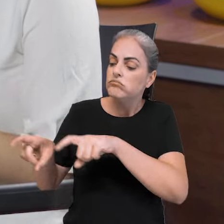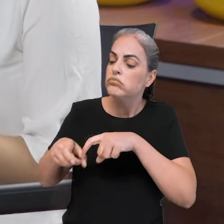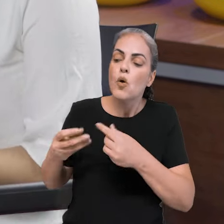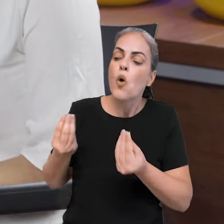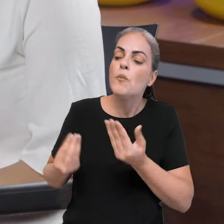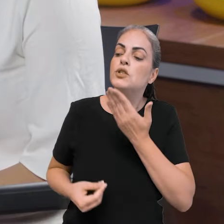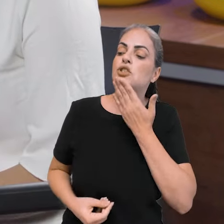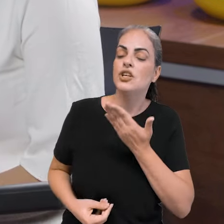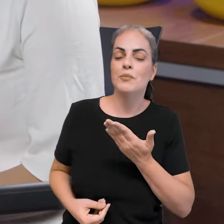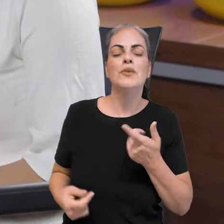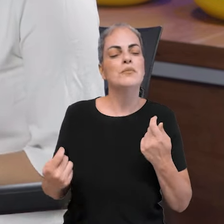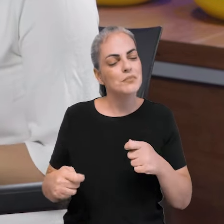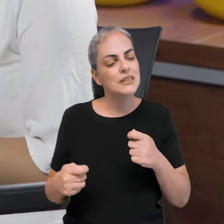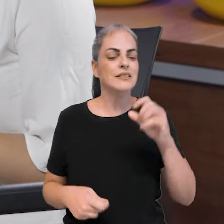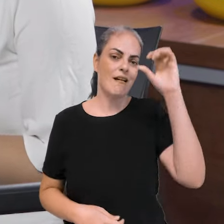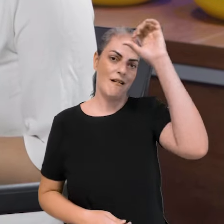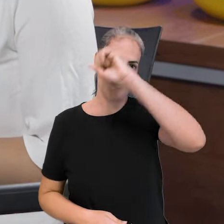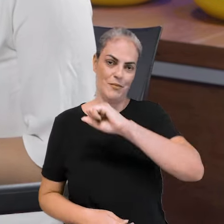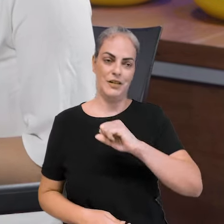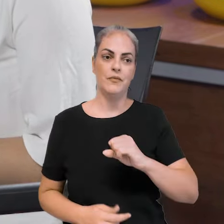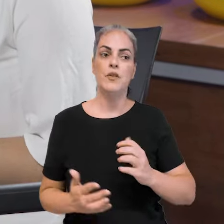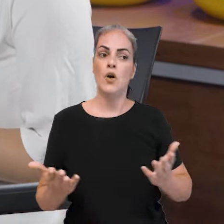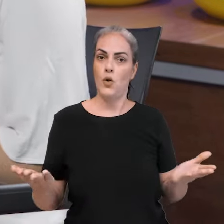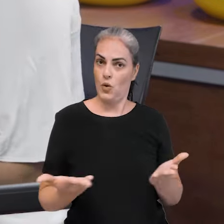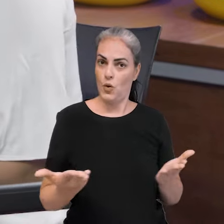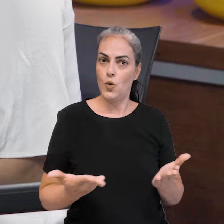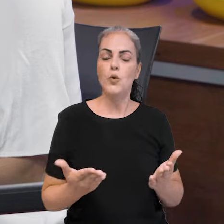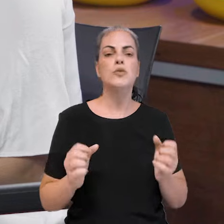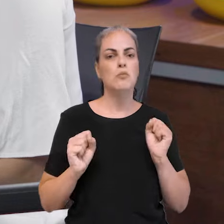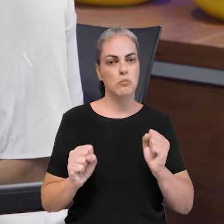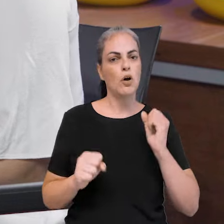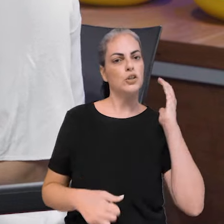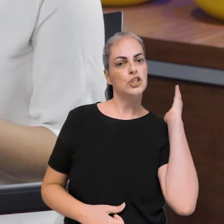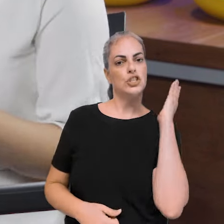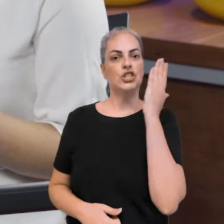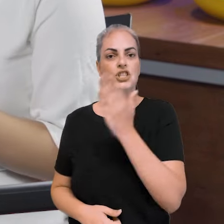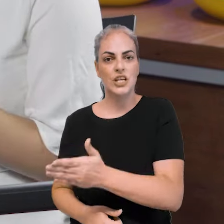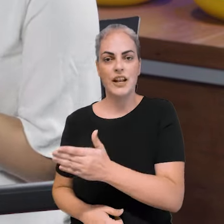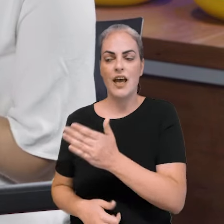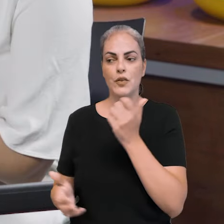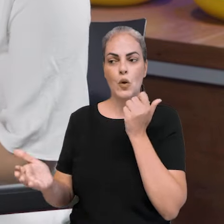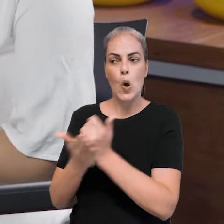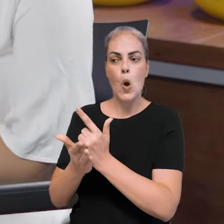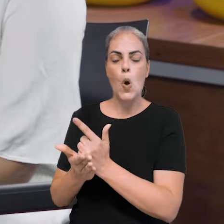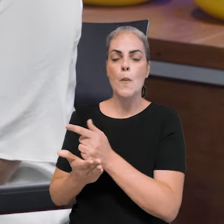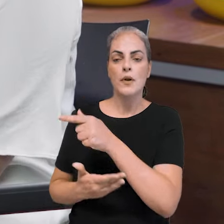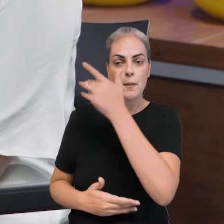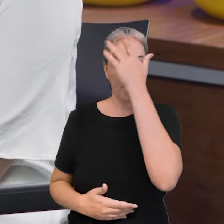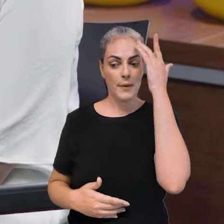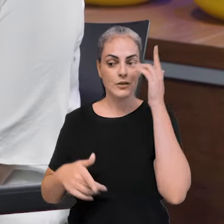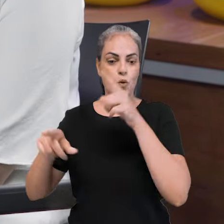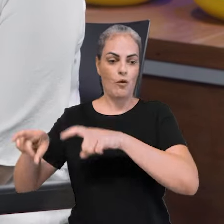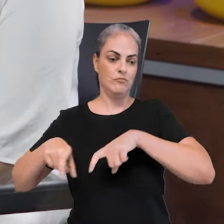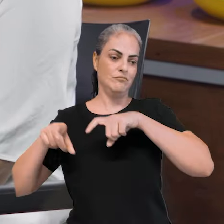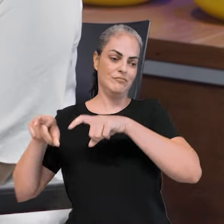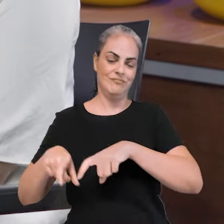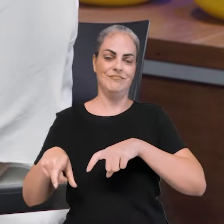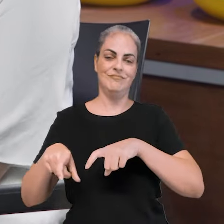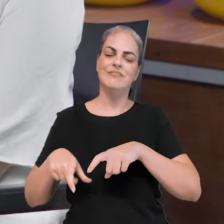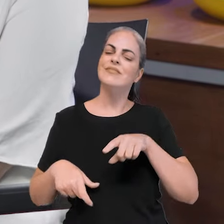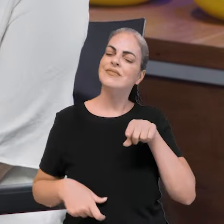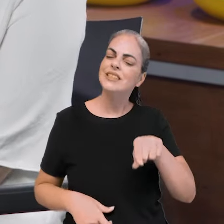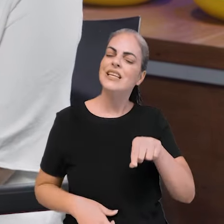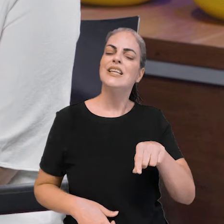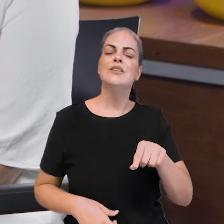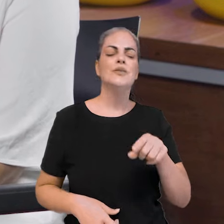tem mais iniciativas onde a gente pode consumir direto do produtor. Então, essas pequenas ações podem